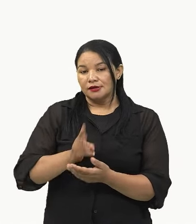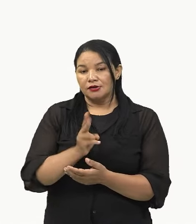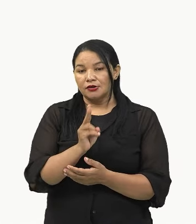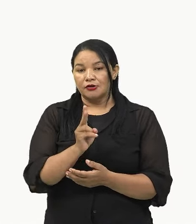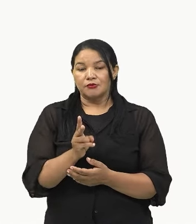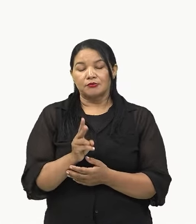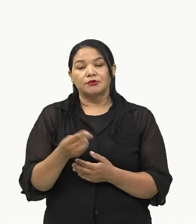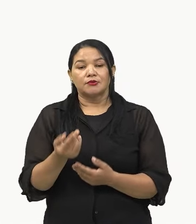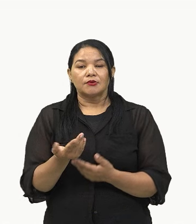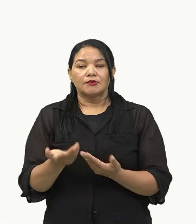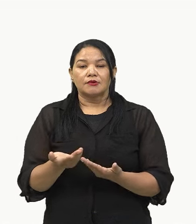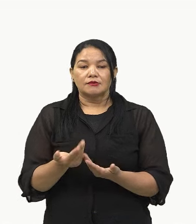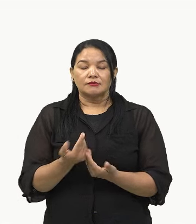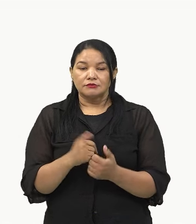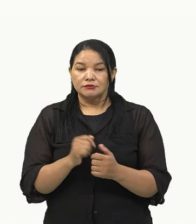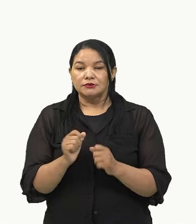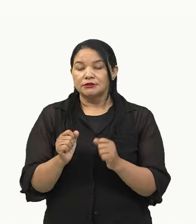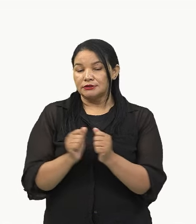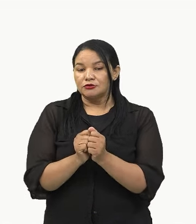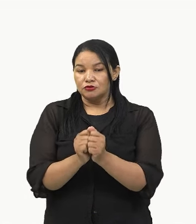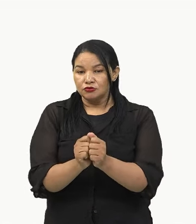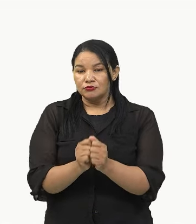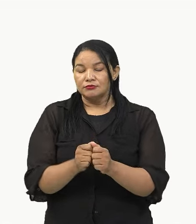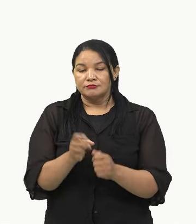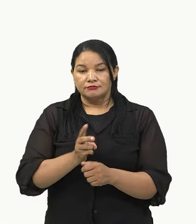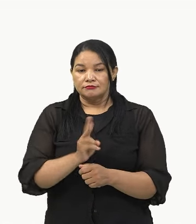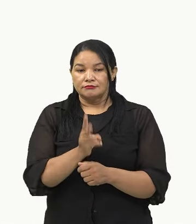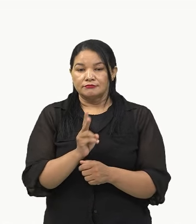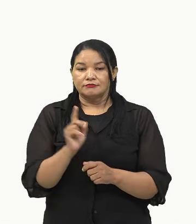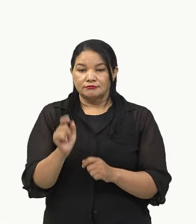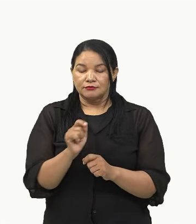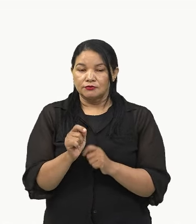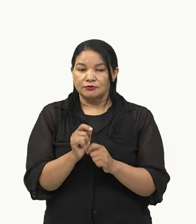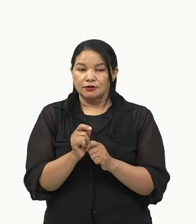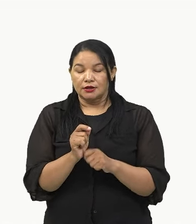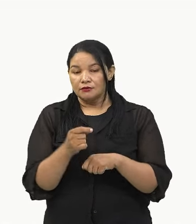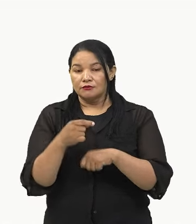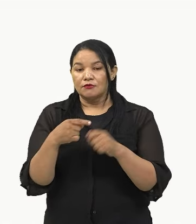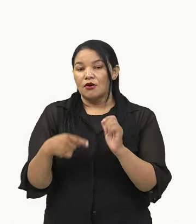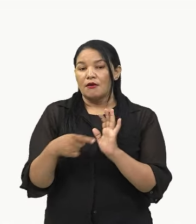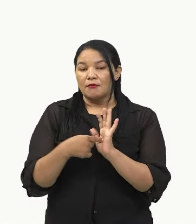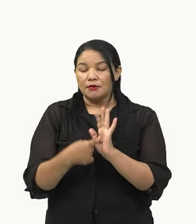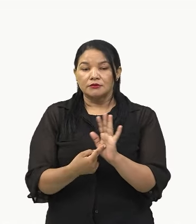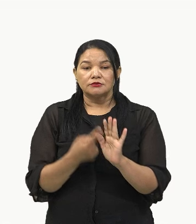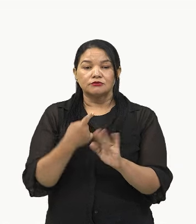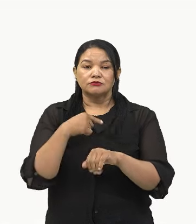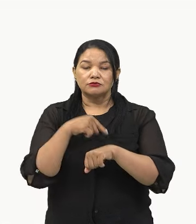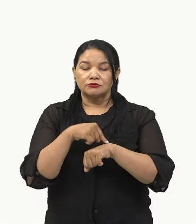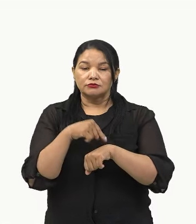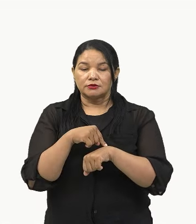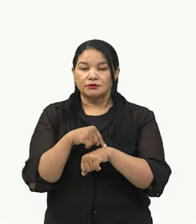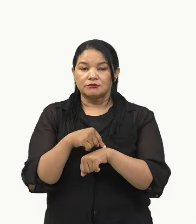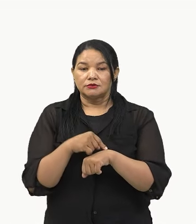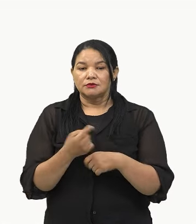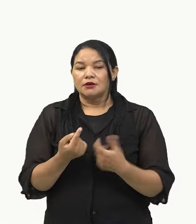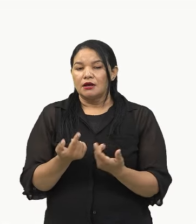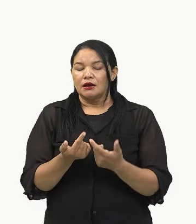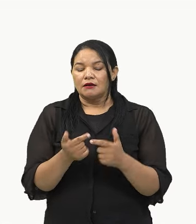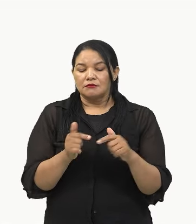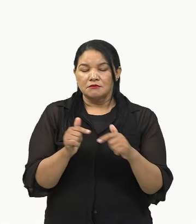acompanhado de indicadores temporales, que diz, né? Qual que é a função